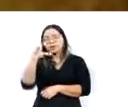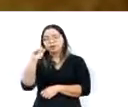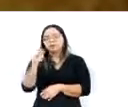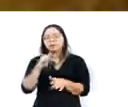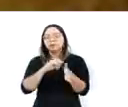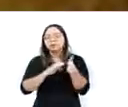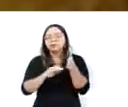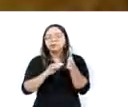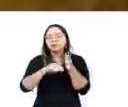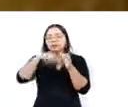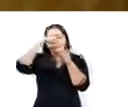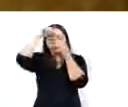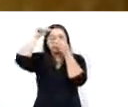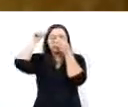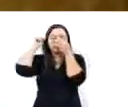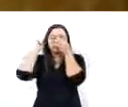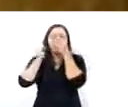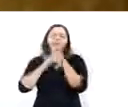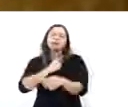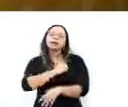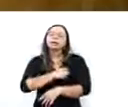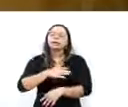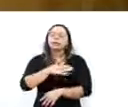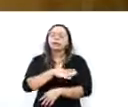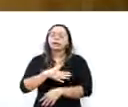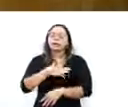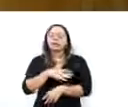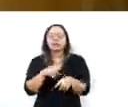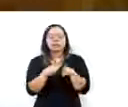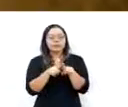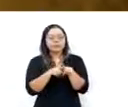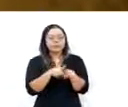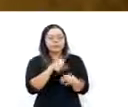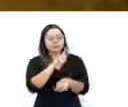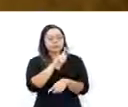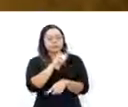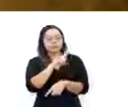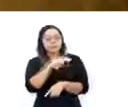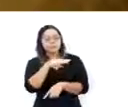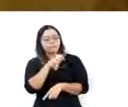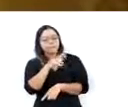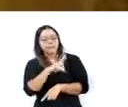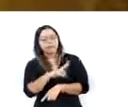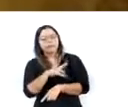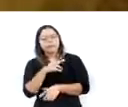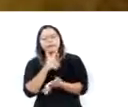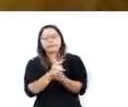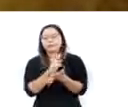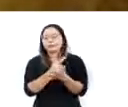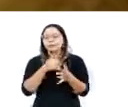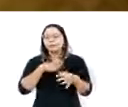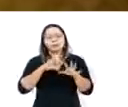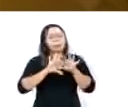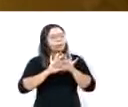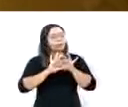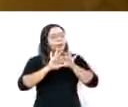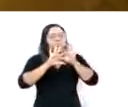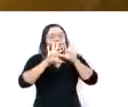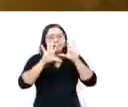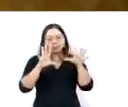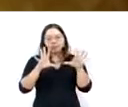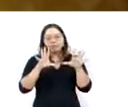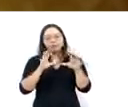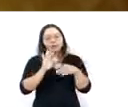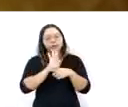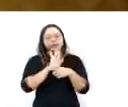um prazer também, Julimar. Sempre que possível, estarei à disposição. E dizer que, em nosso município,